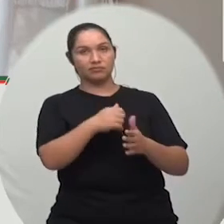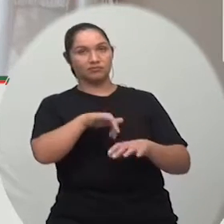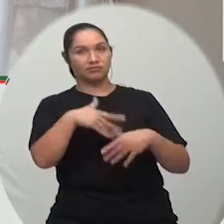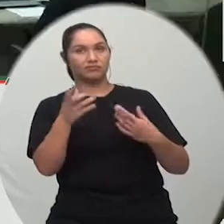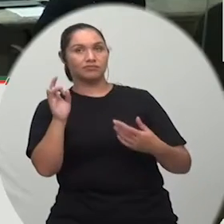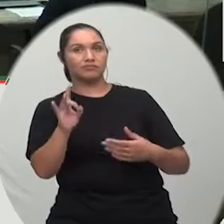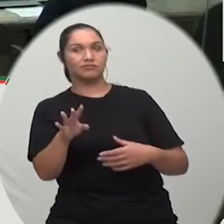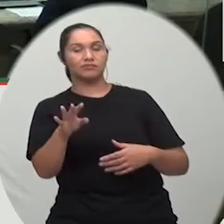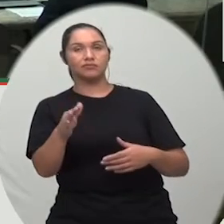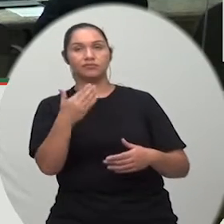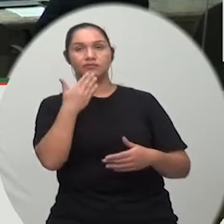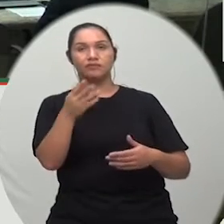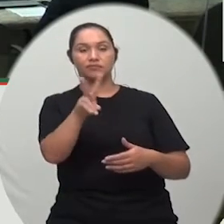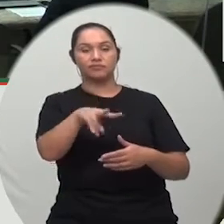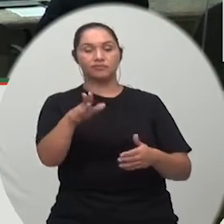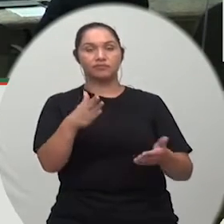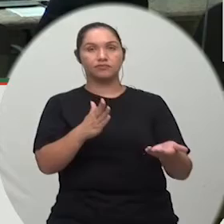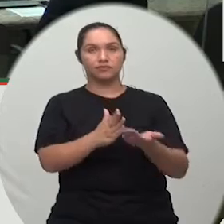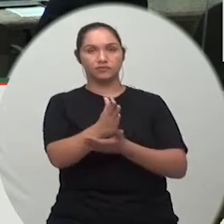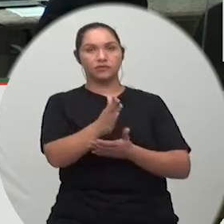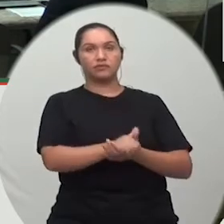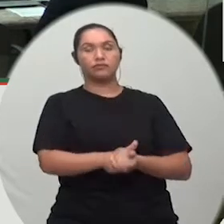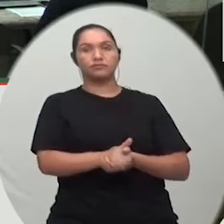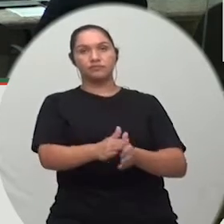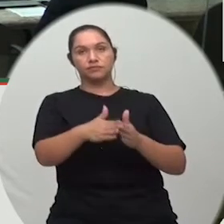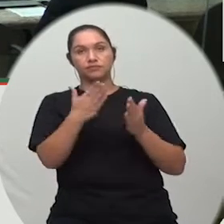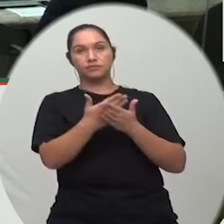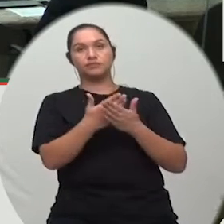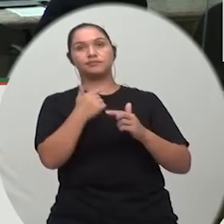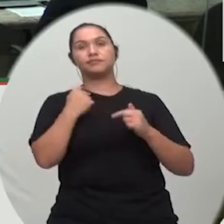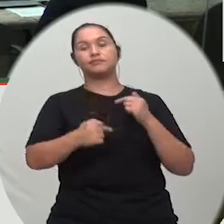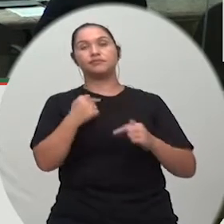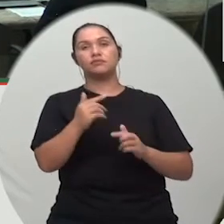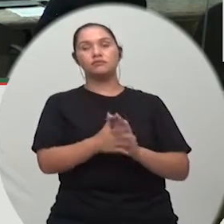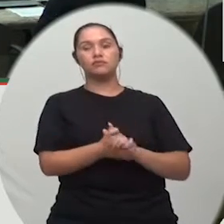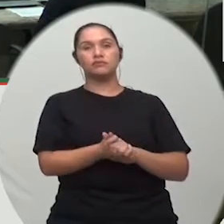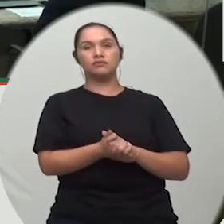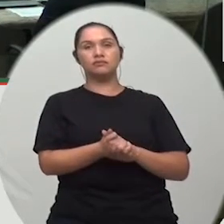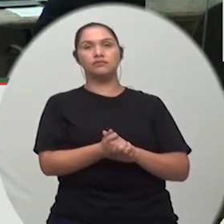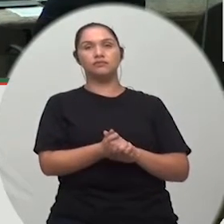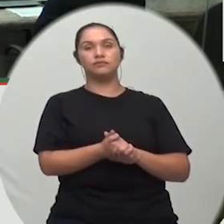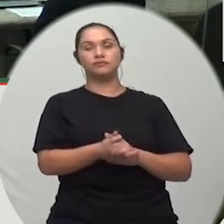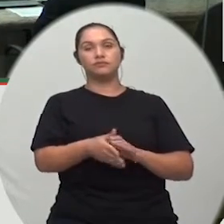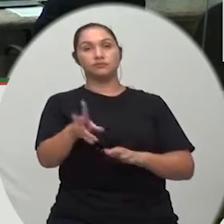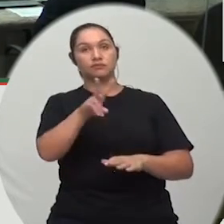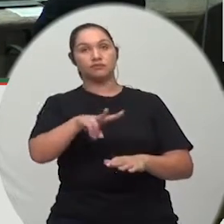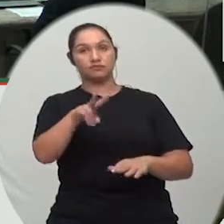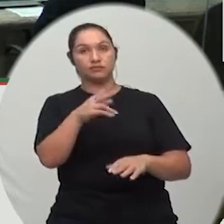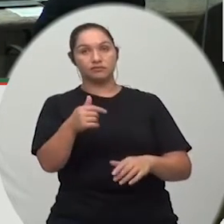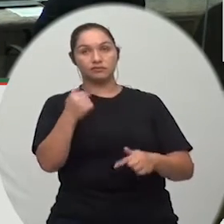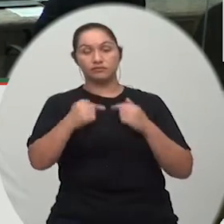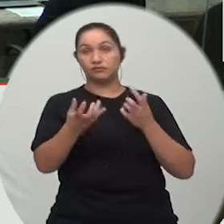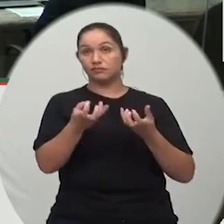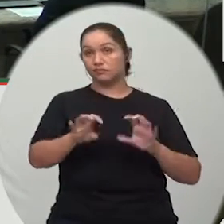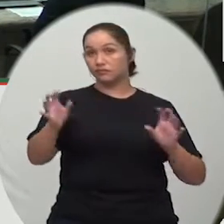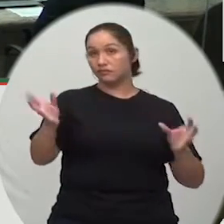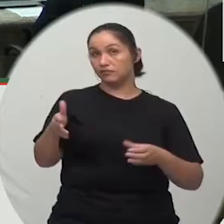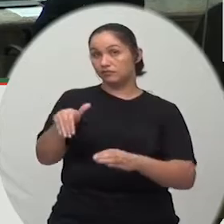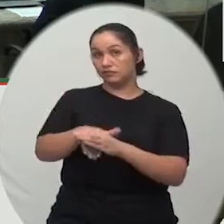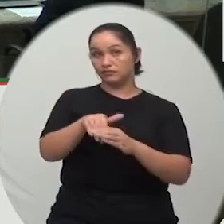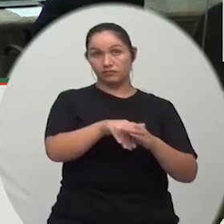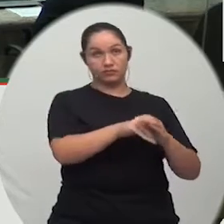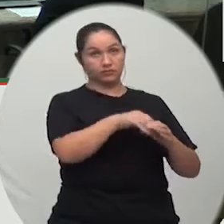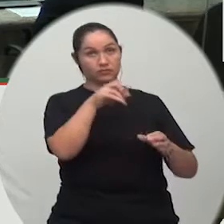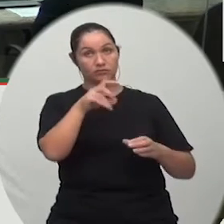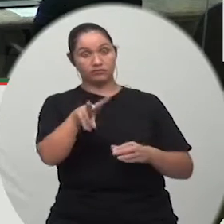obrigado. Peço a aprovação dos colegas. O requerimento continua em discussão. Não havendo quem queira discutir, está em